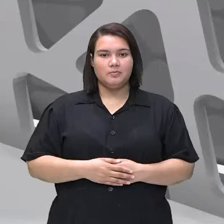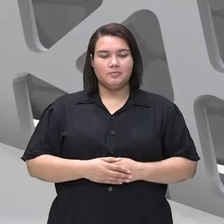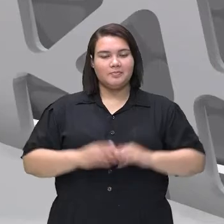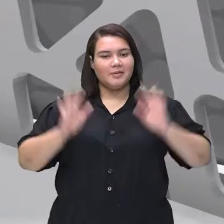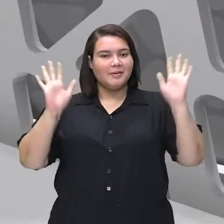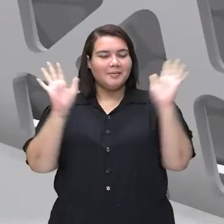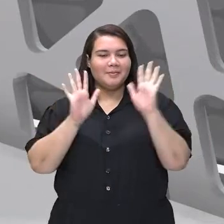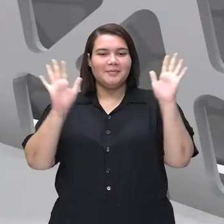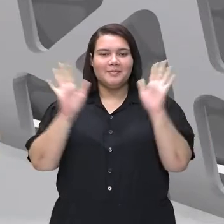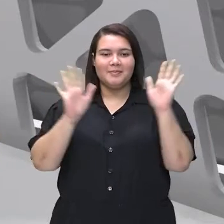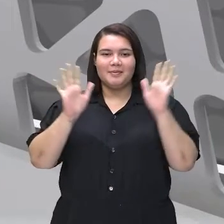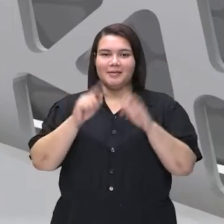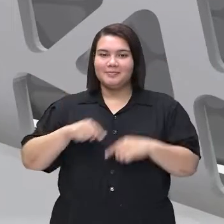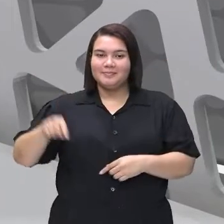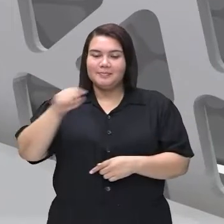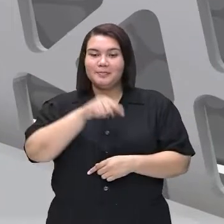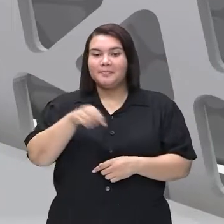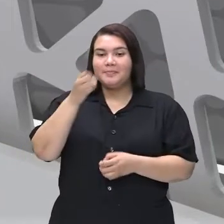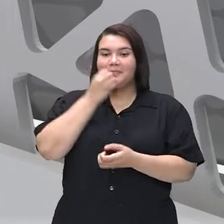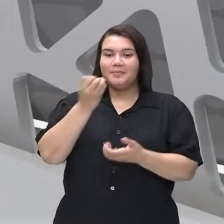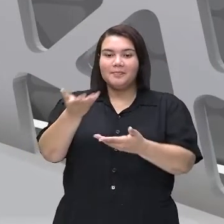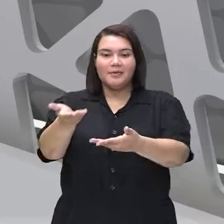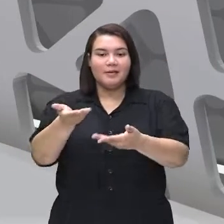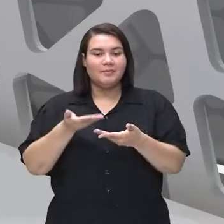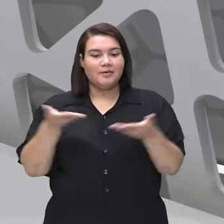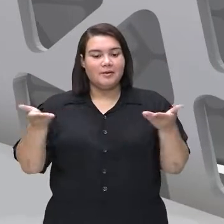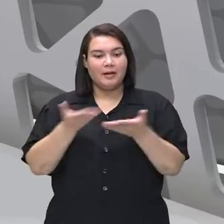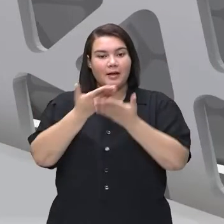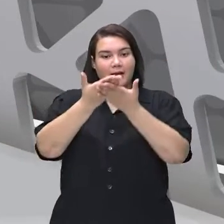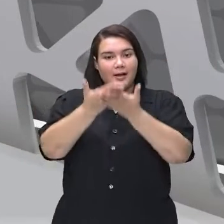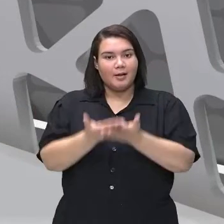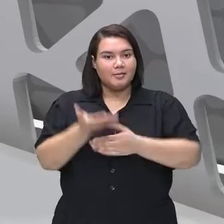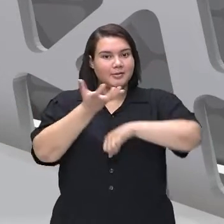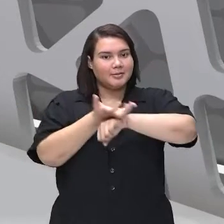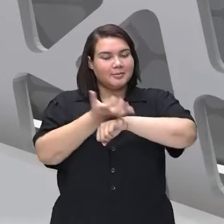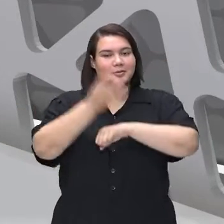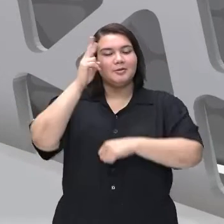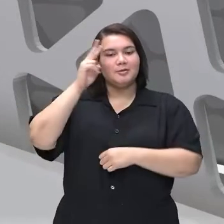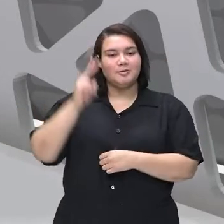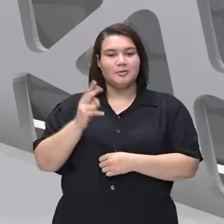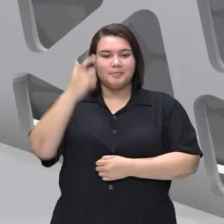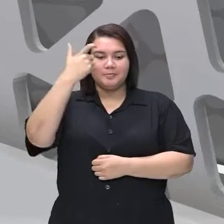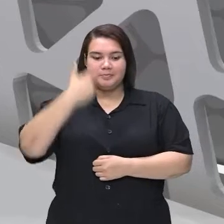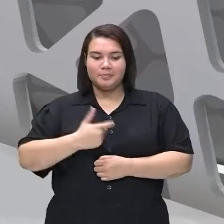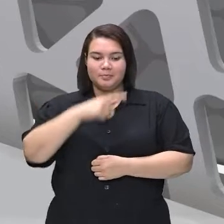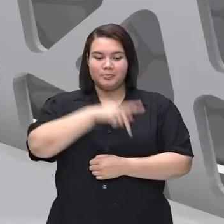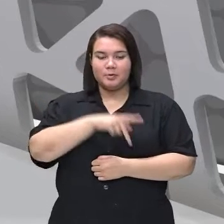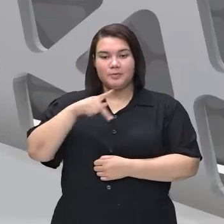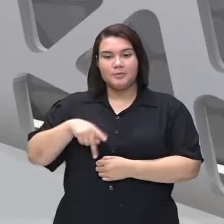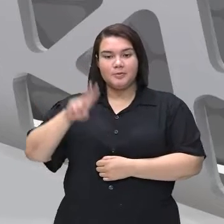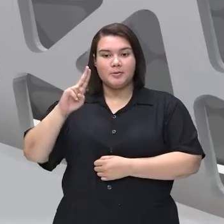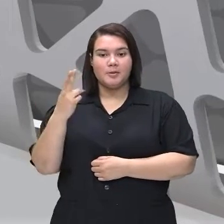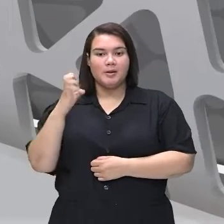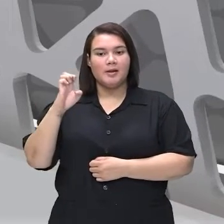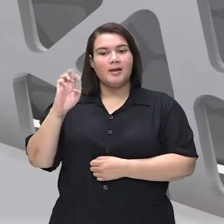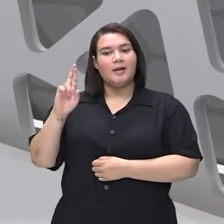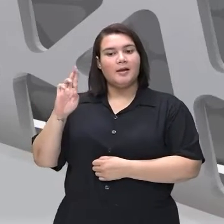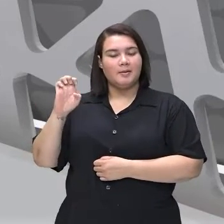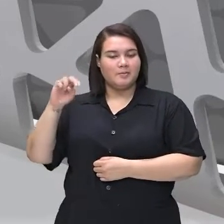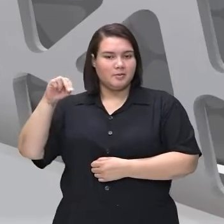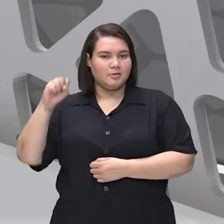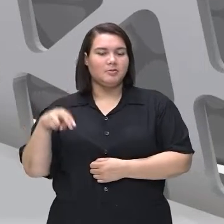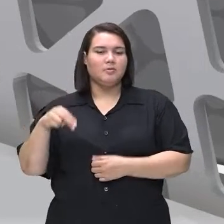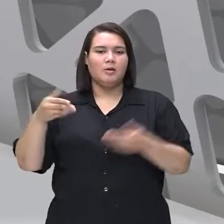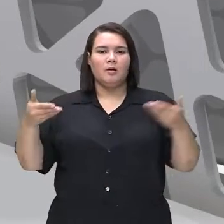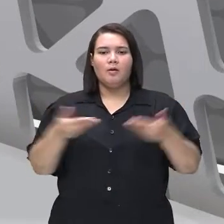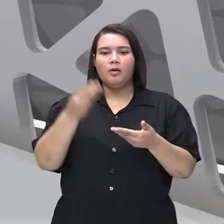Olá pessoal, sejam todos bem-vindos a mais uma aula de História. Eu sou o professor Eberson Cardoso. Vamos lá